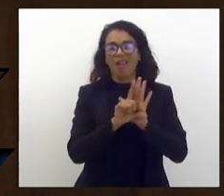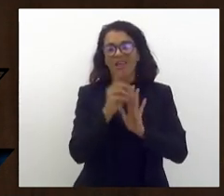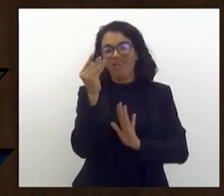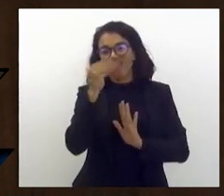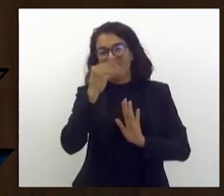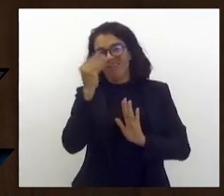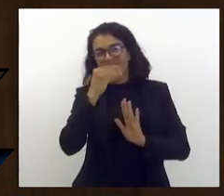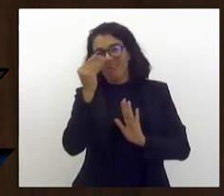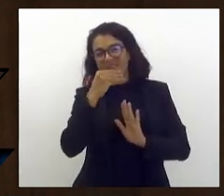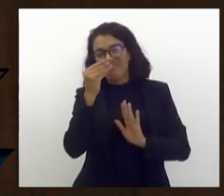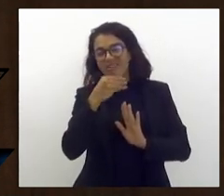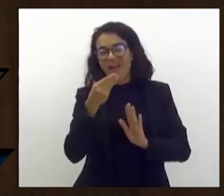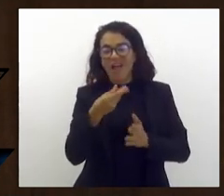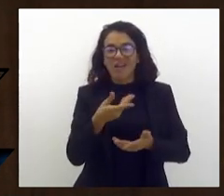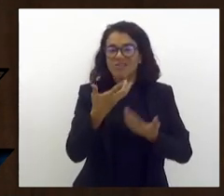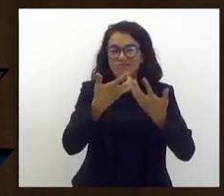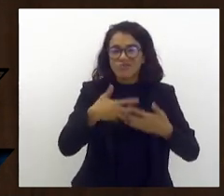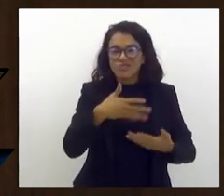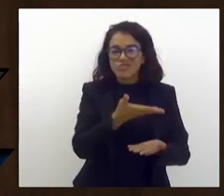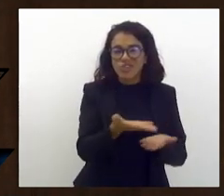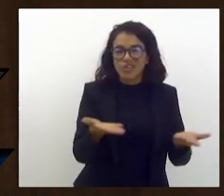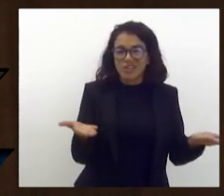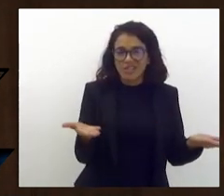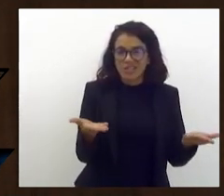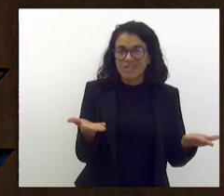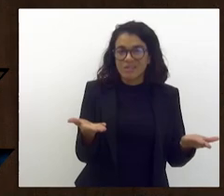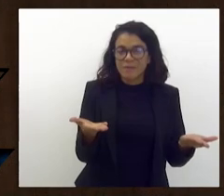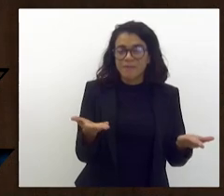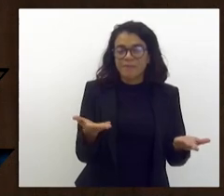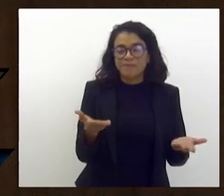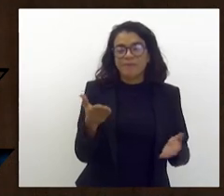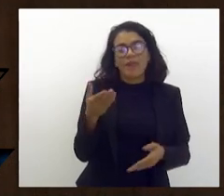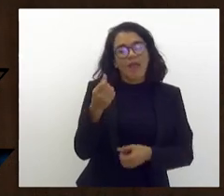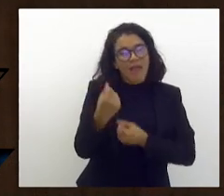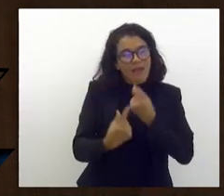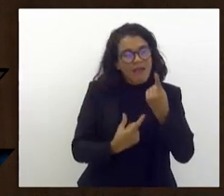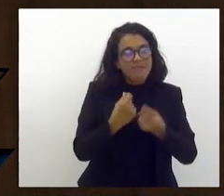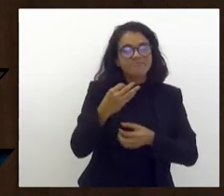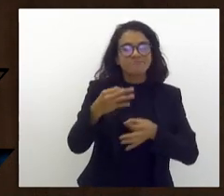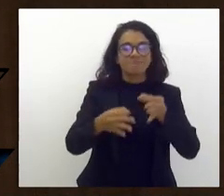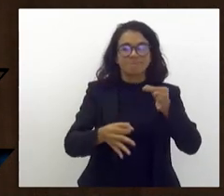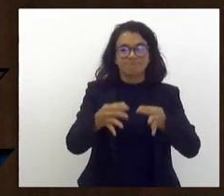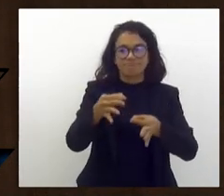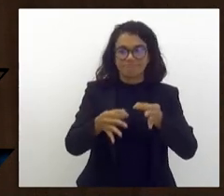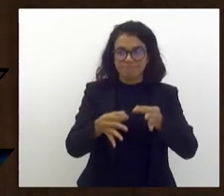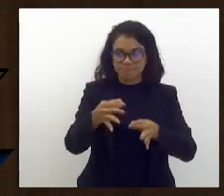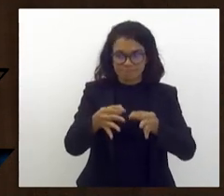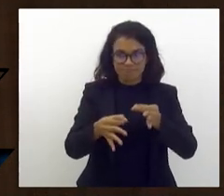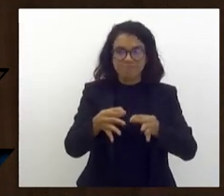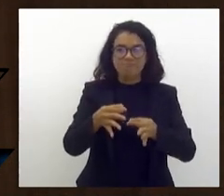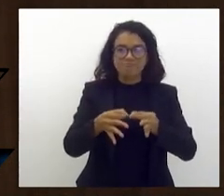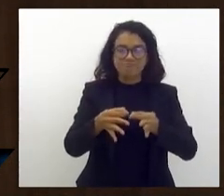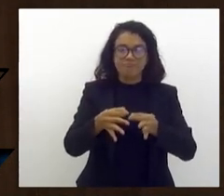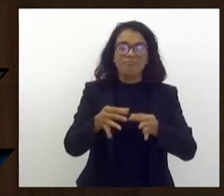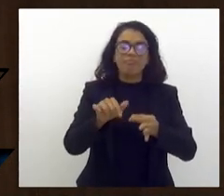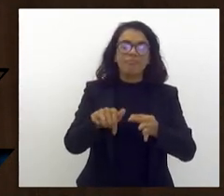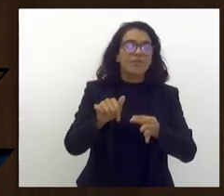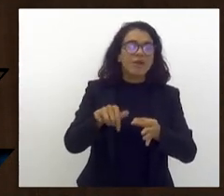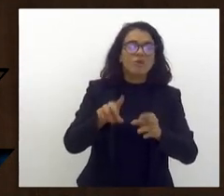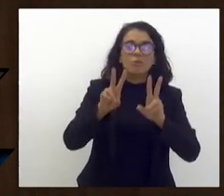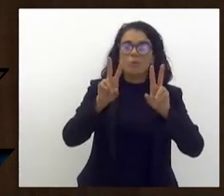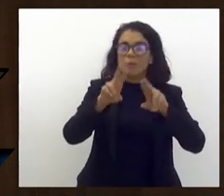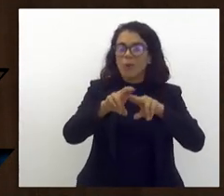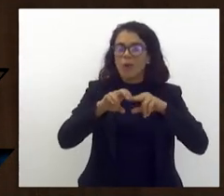para essas pessoas. Muitas das vezes, o judiciário, pela questão até das